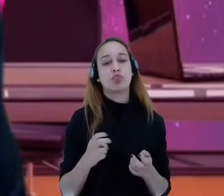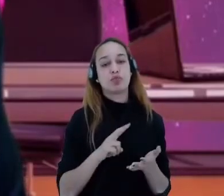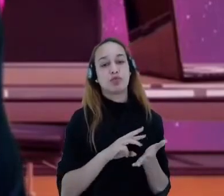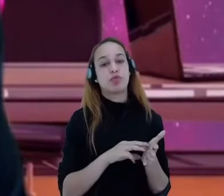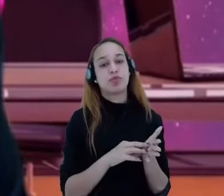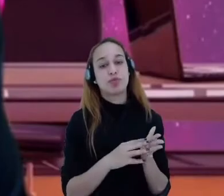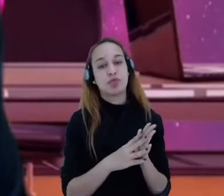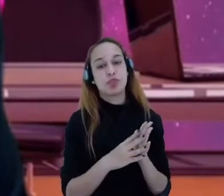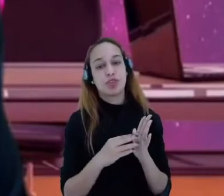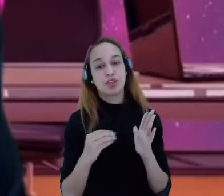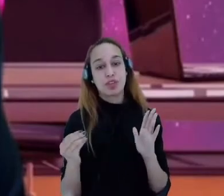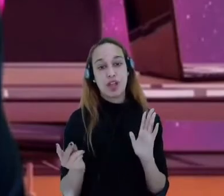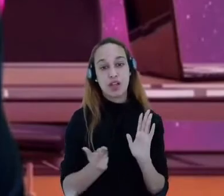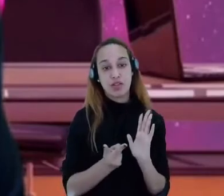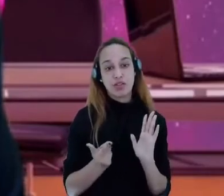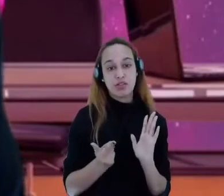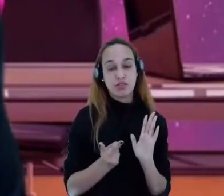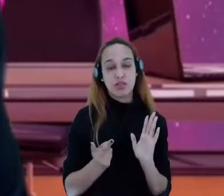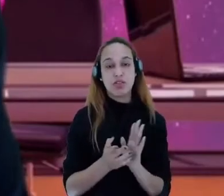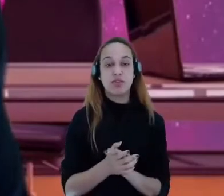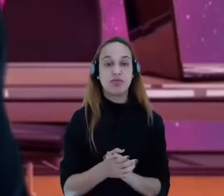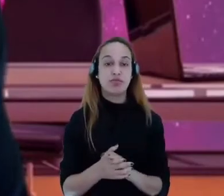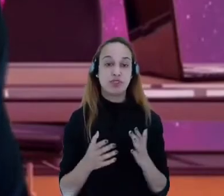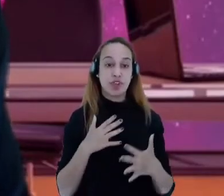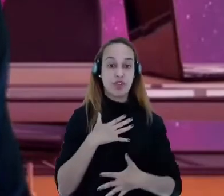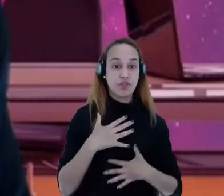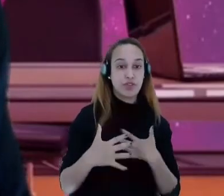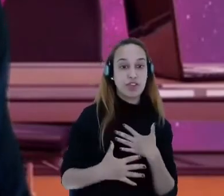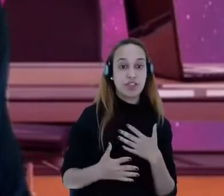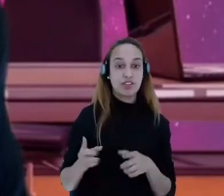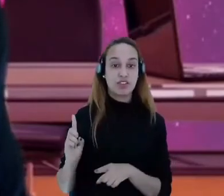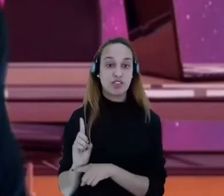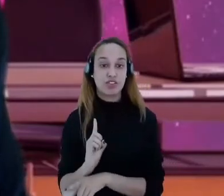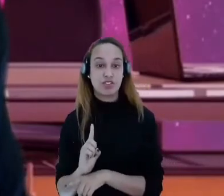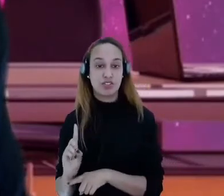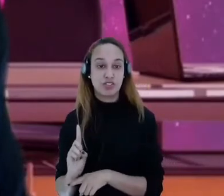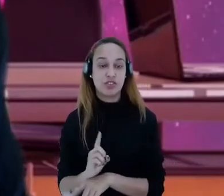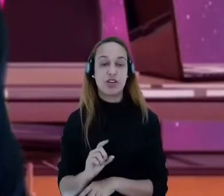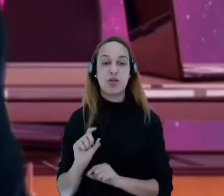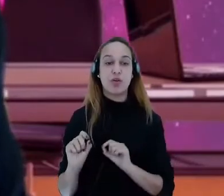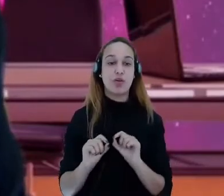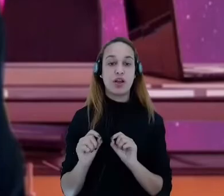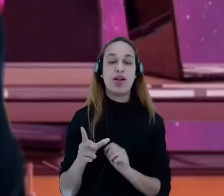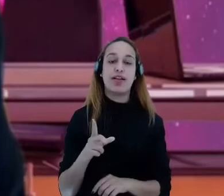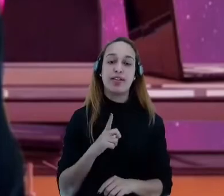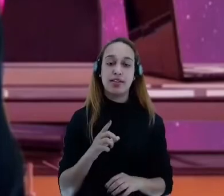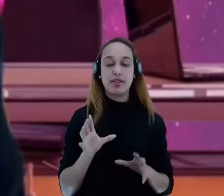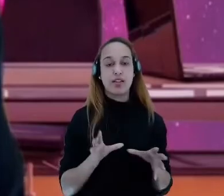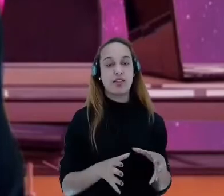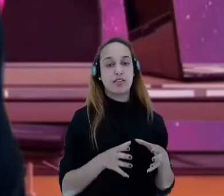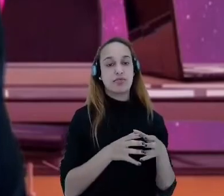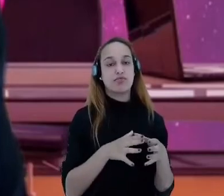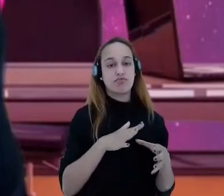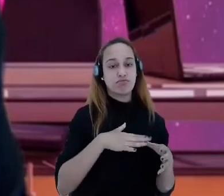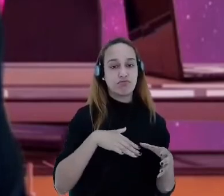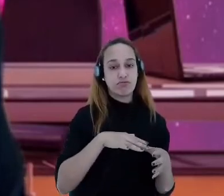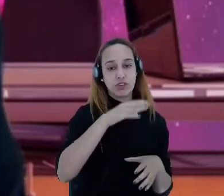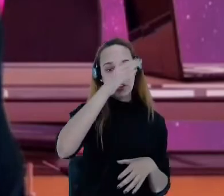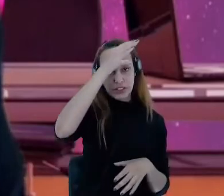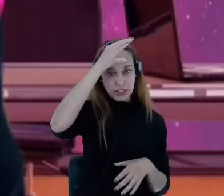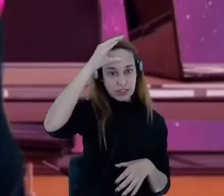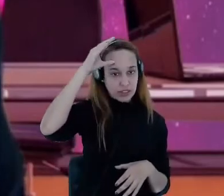que costumo chamar de Physi-Digital. Significa dizer que ainda existe uma parcela expressiva de clientes